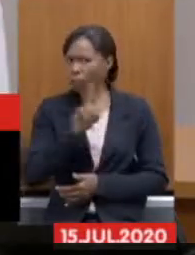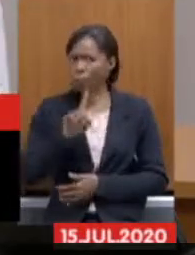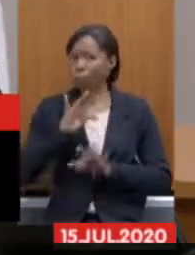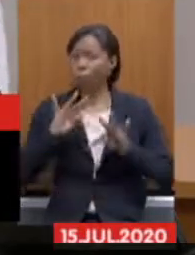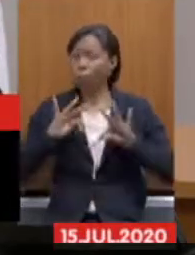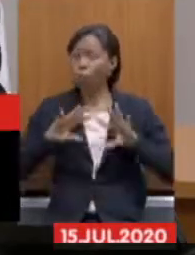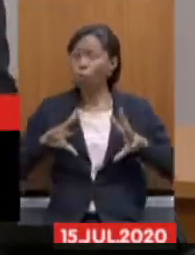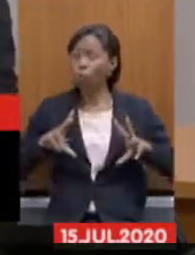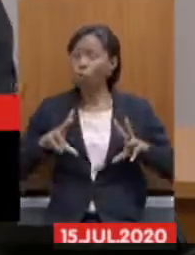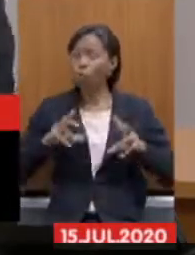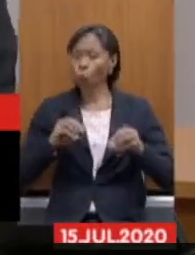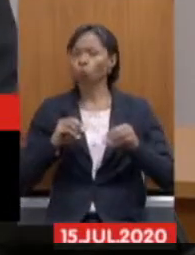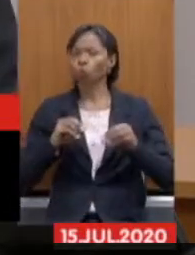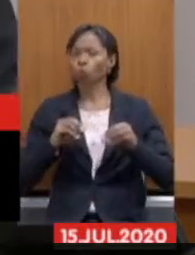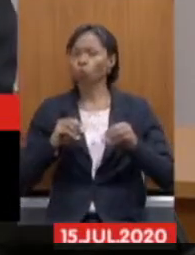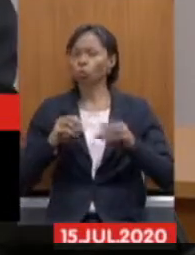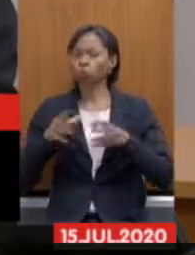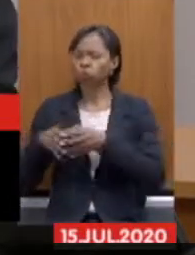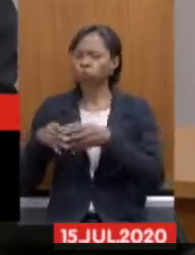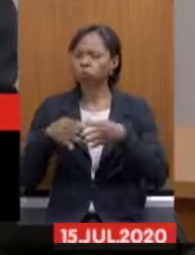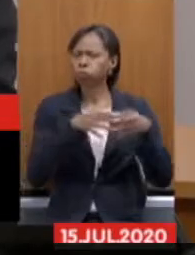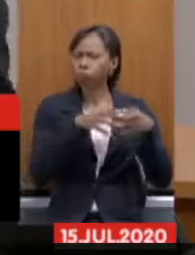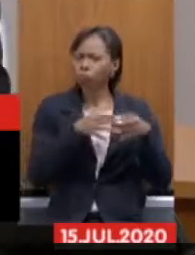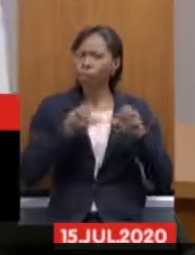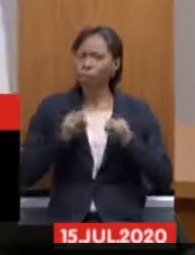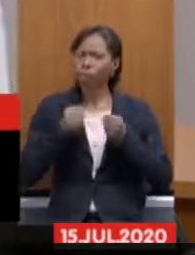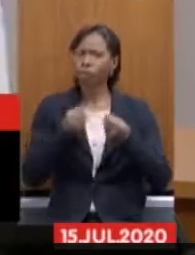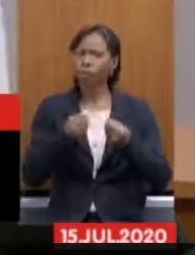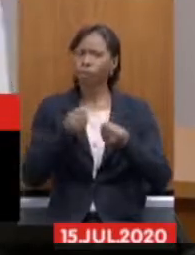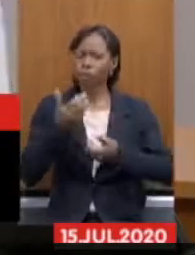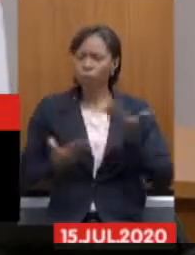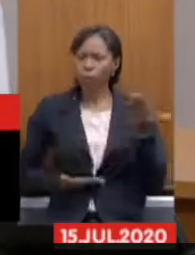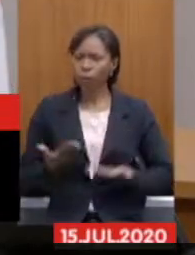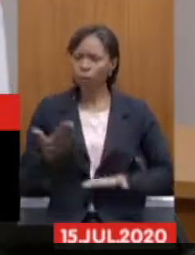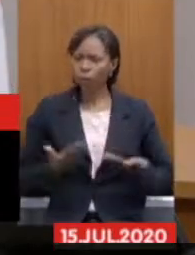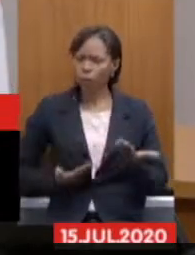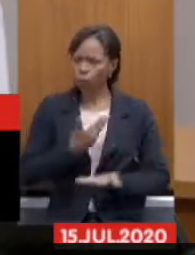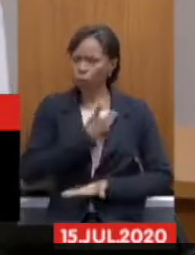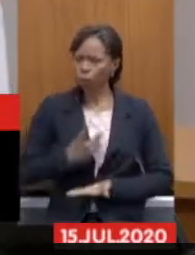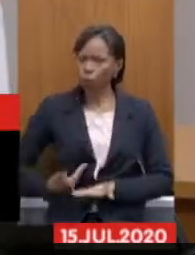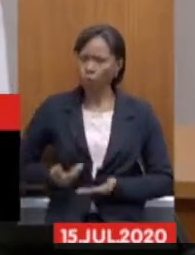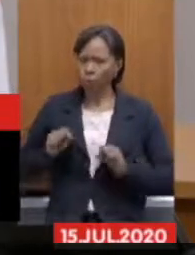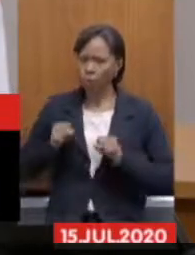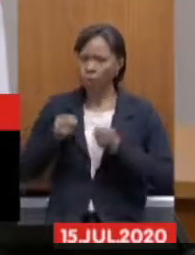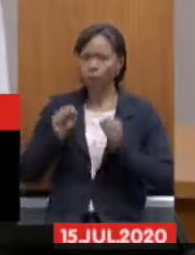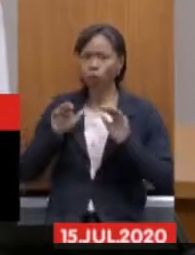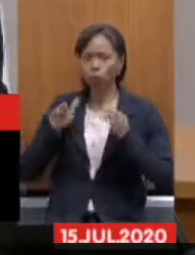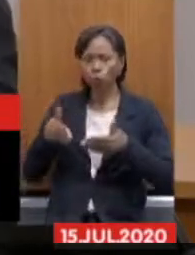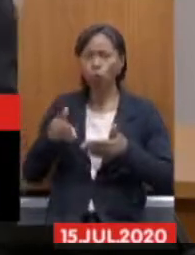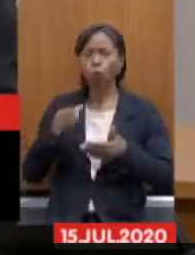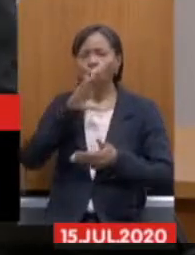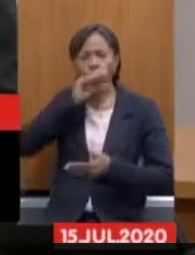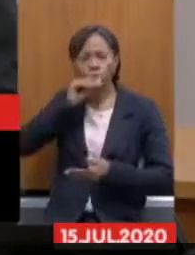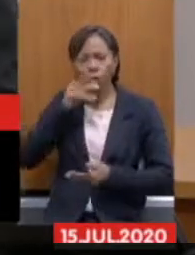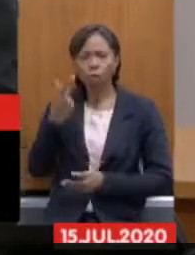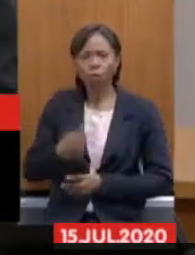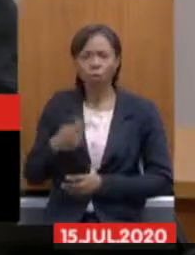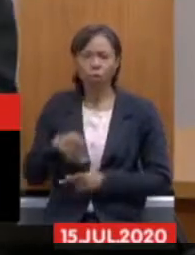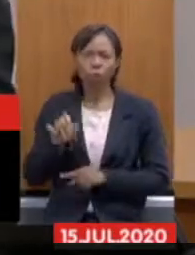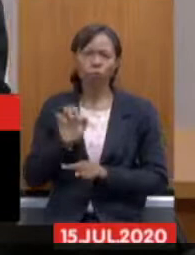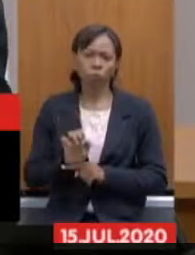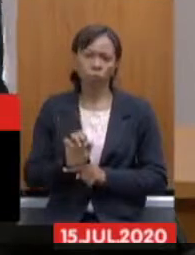os servidores na defesa de um serviço público na defesa do funcionalismo para o nosso estado